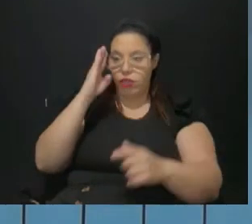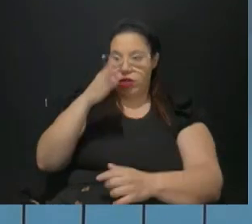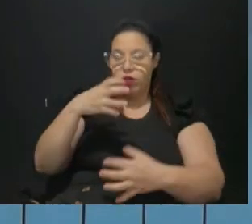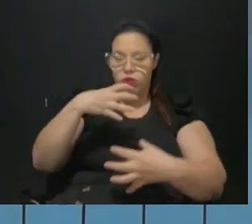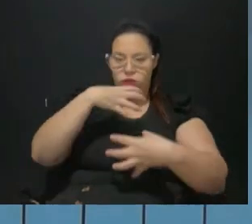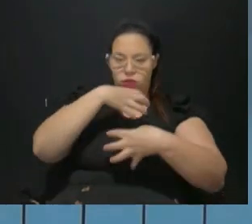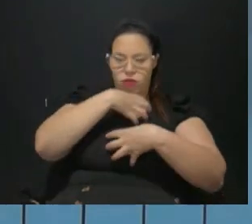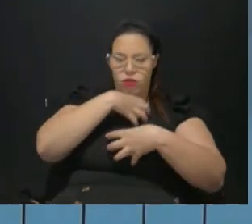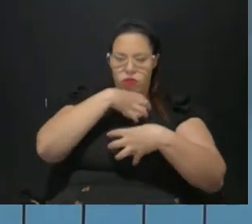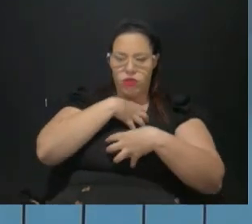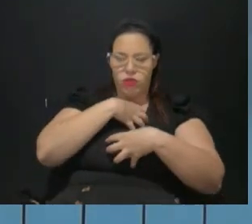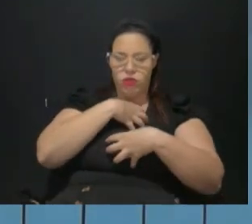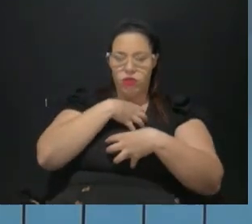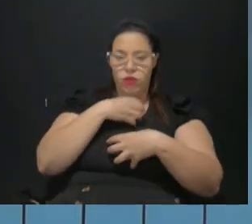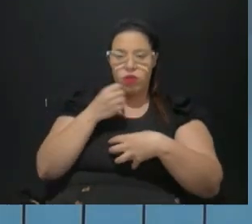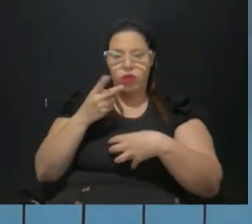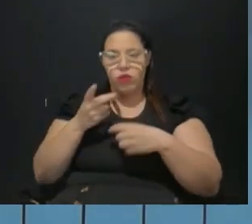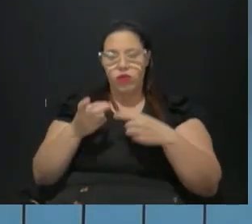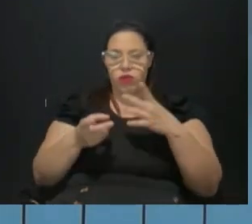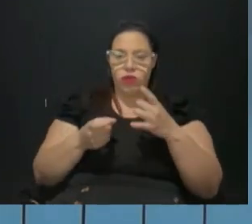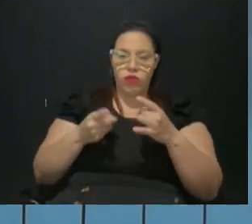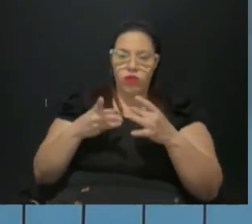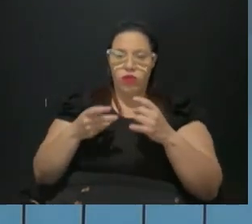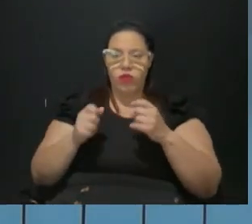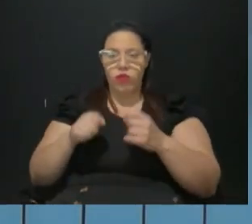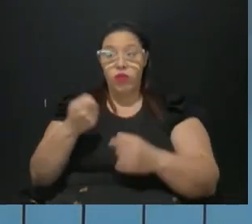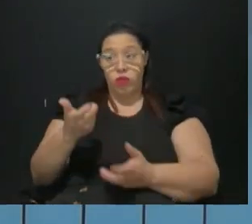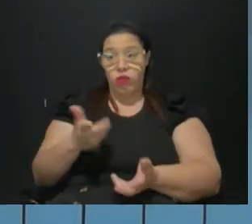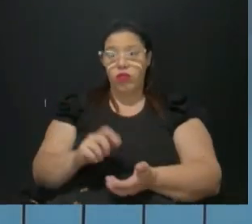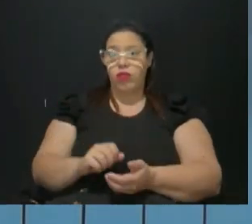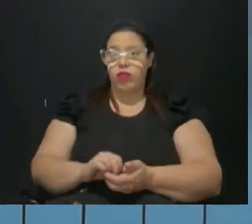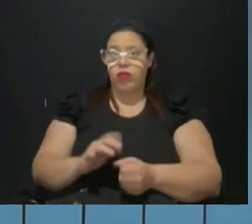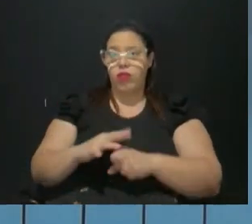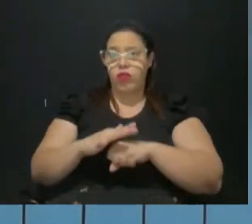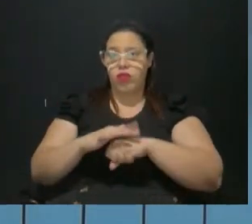principais sintomas e sinais, né, dessa doença.